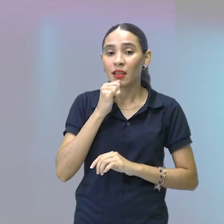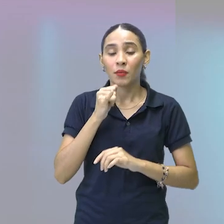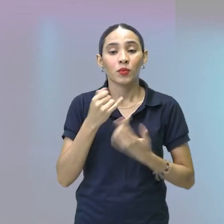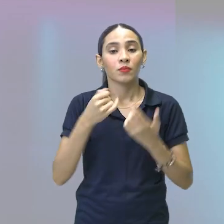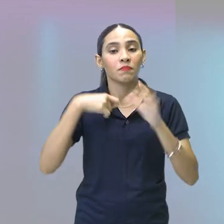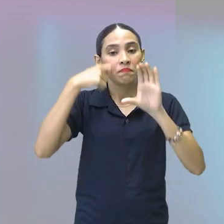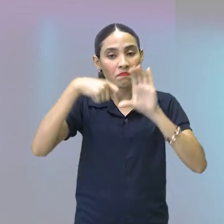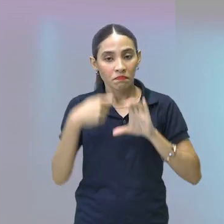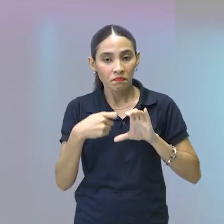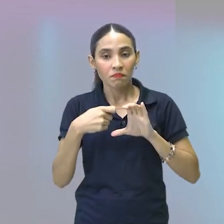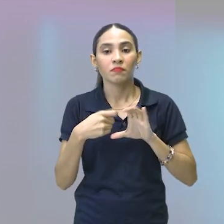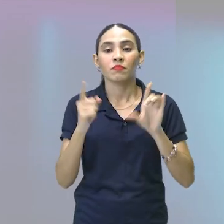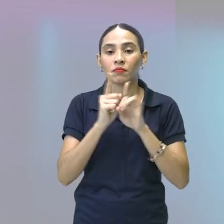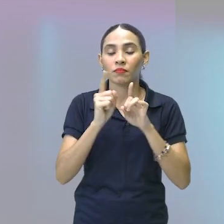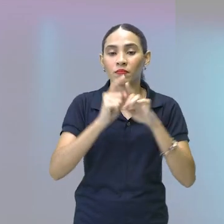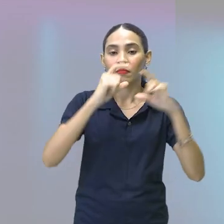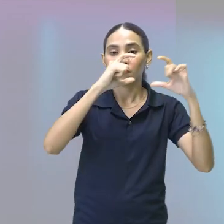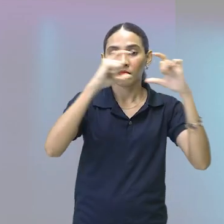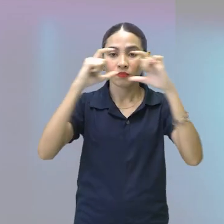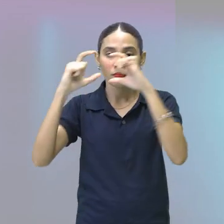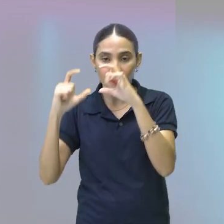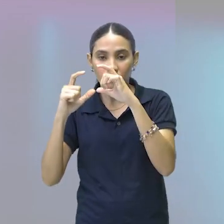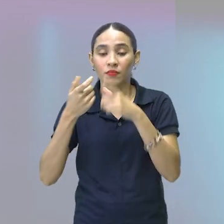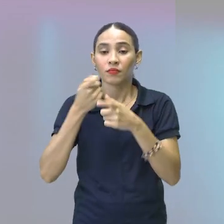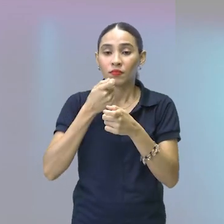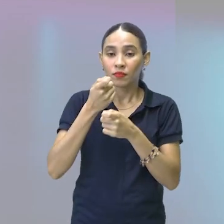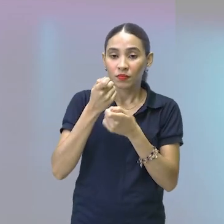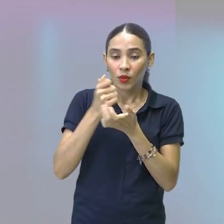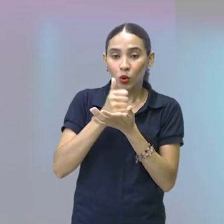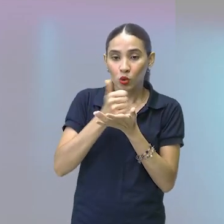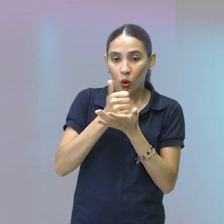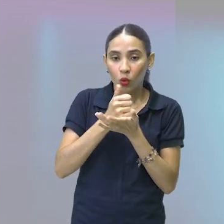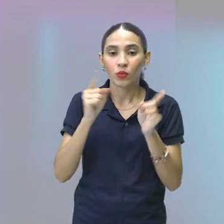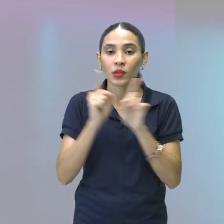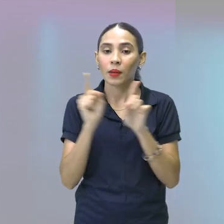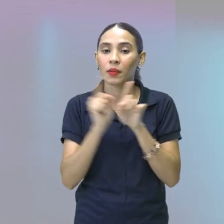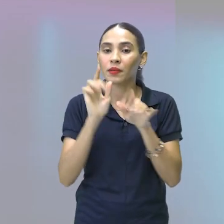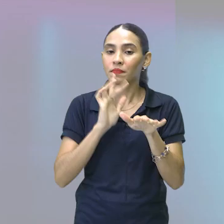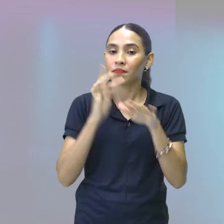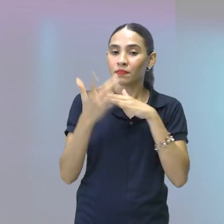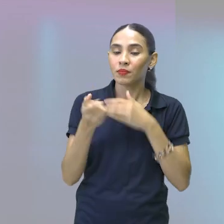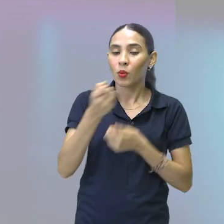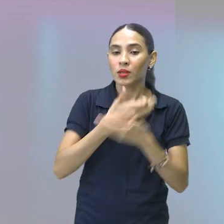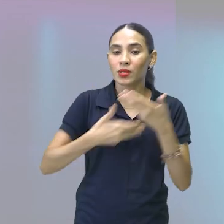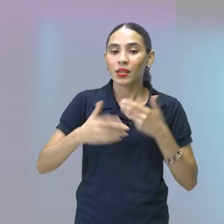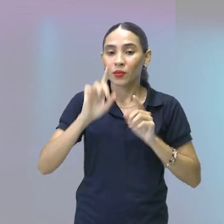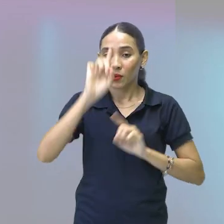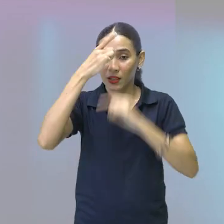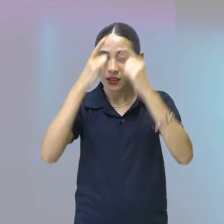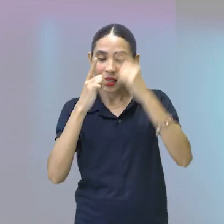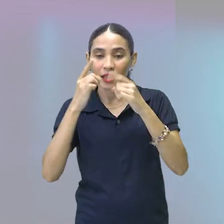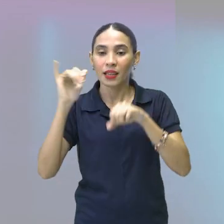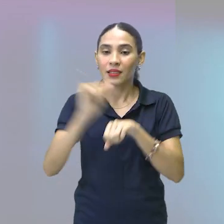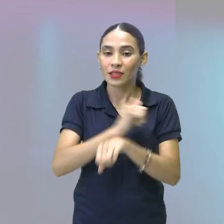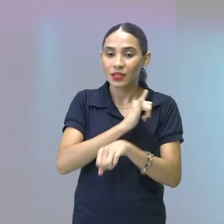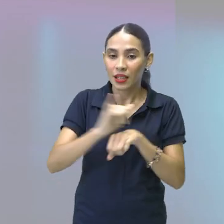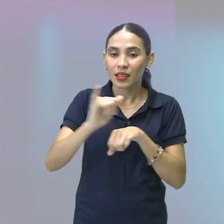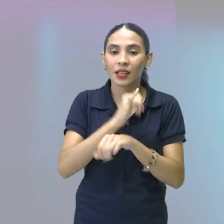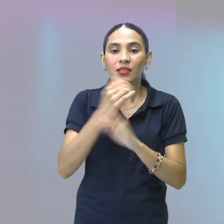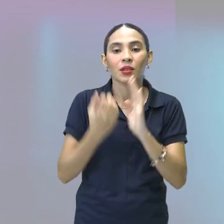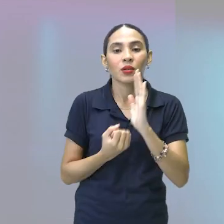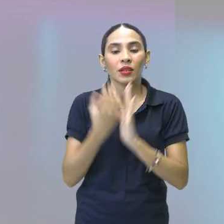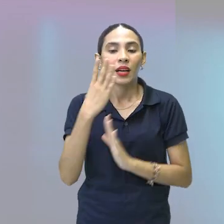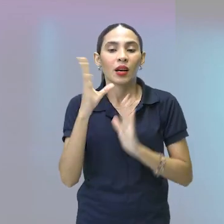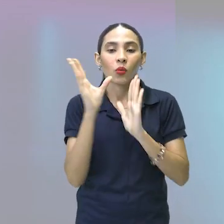como animações, quadrinhos, jogos e mídias sociais, compartilhando ideias e